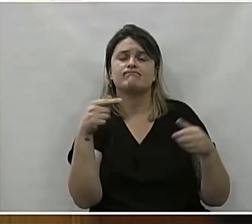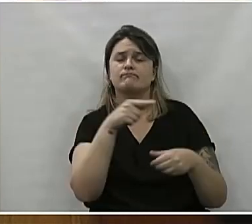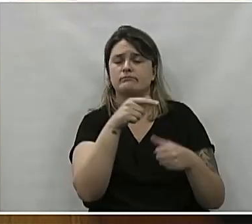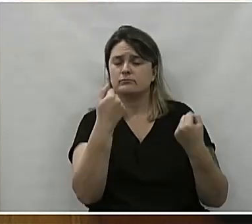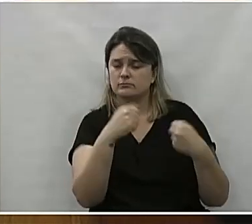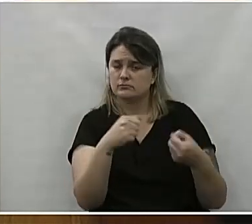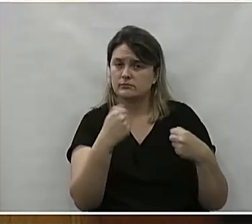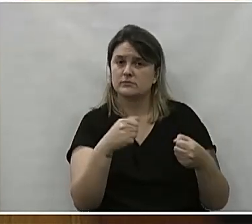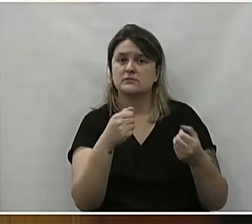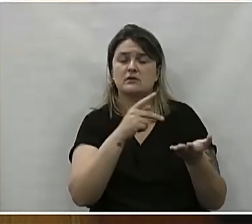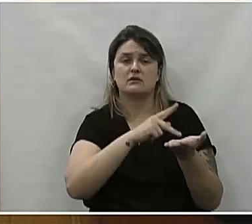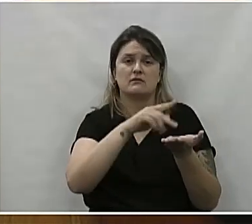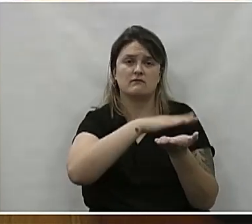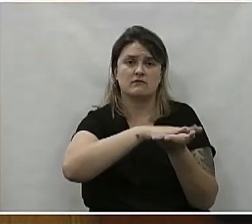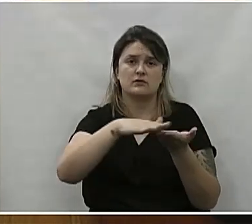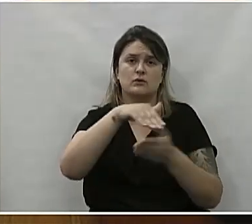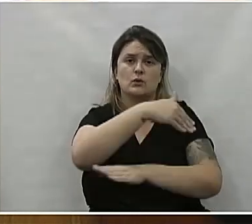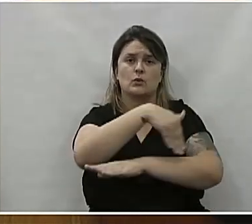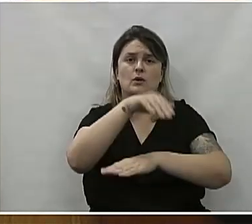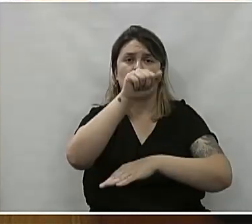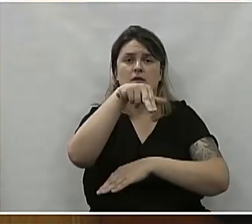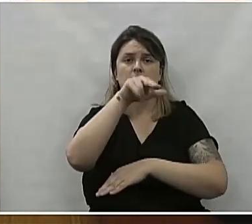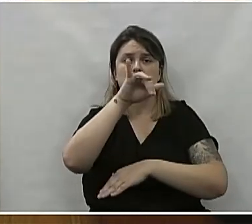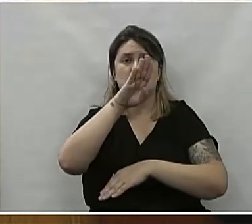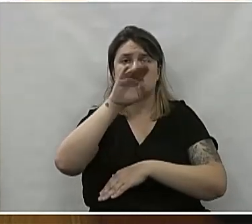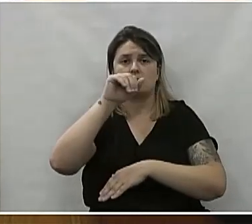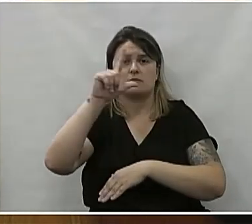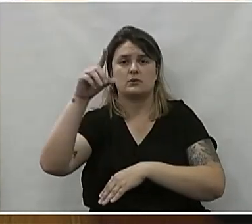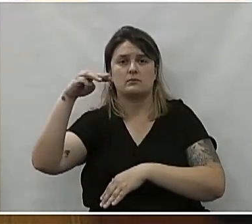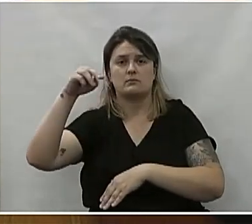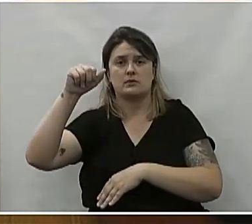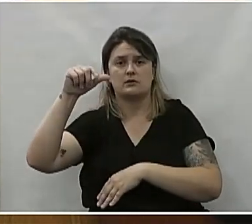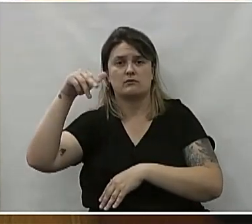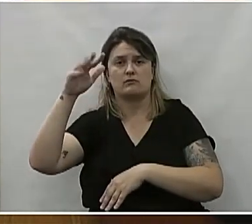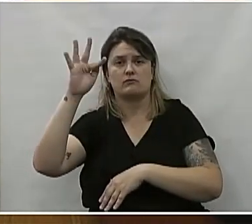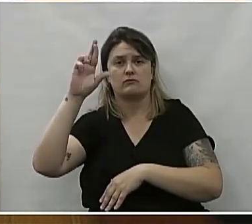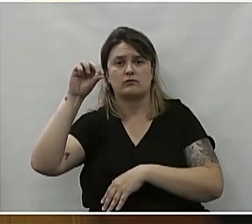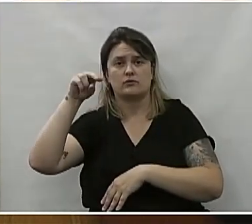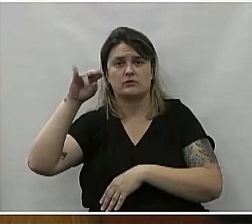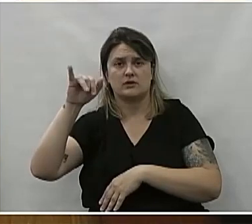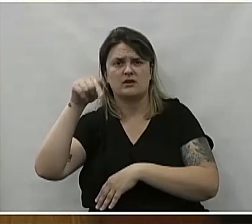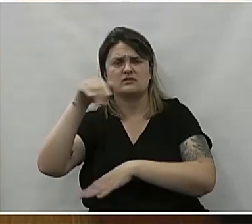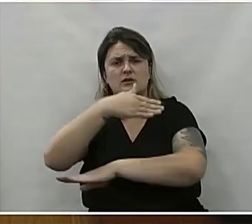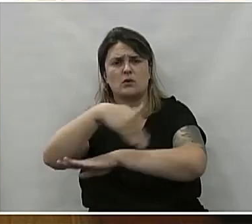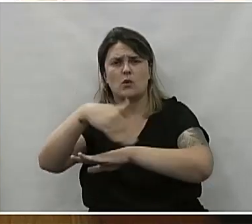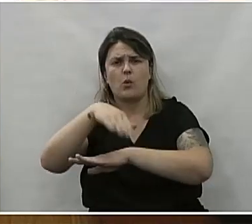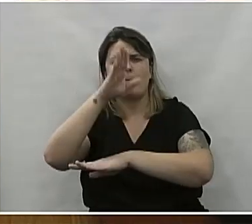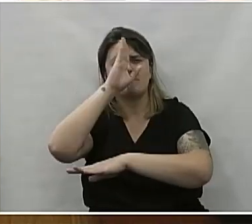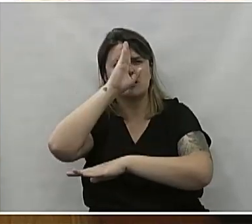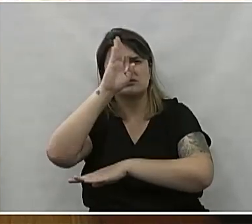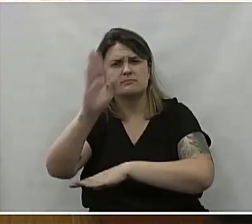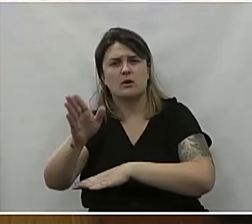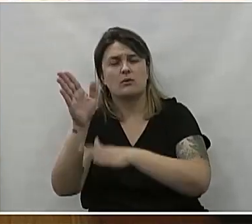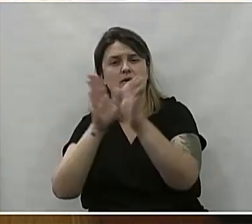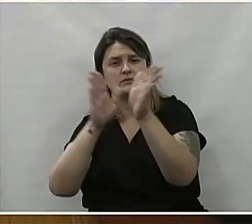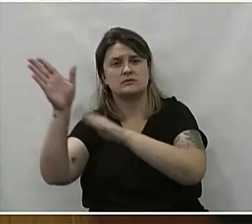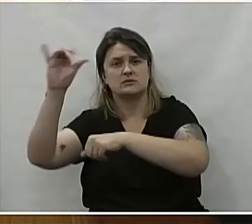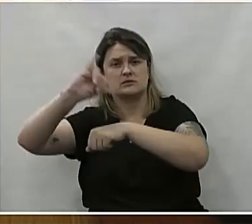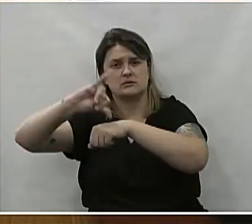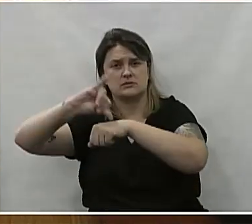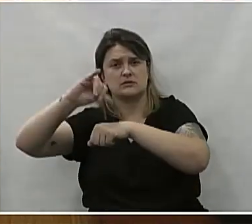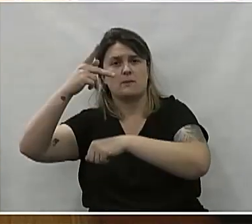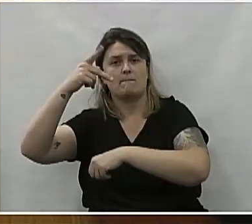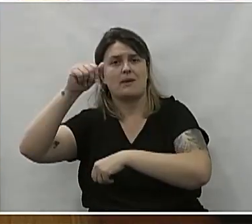crucial A pavimentação da rua Aníbal Manfrone Essa rua que em breve será principal ao acesso ao centro